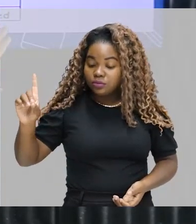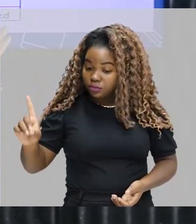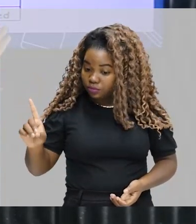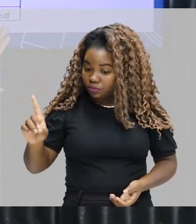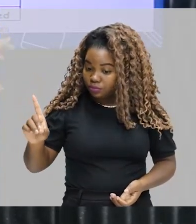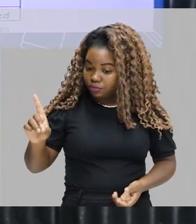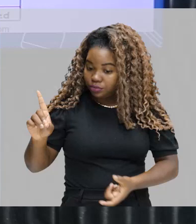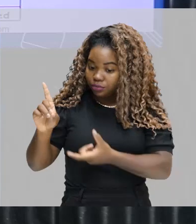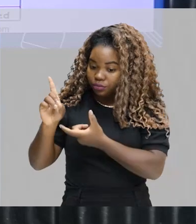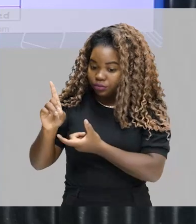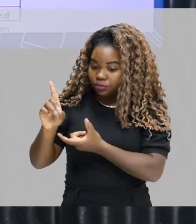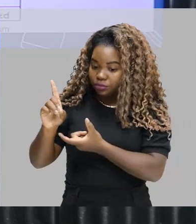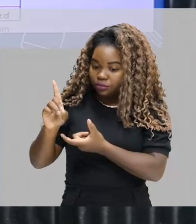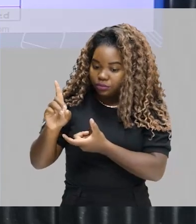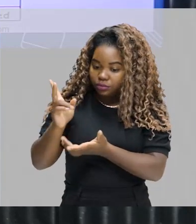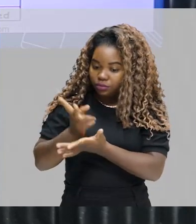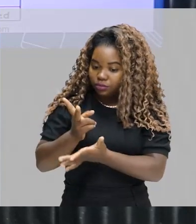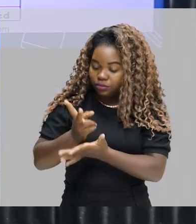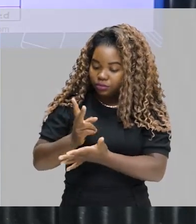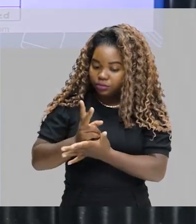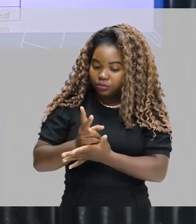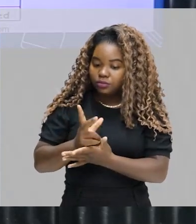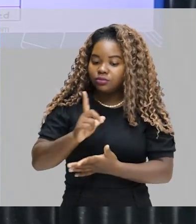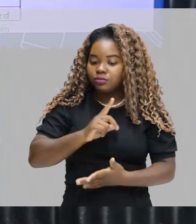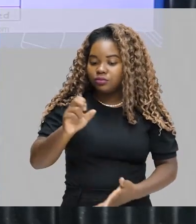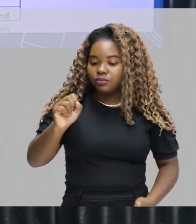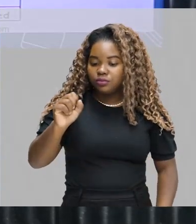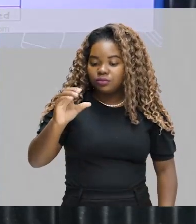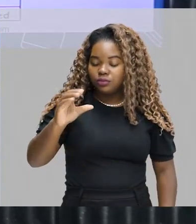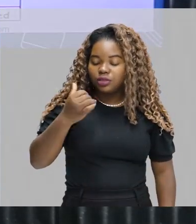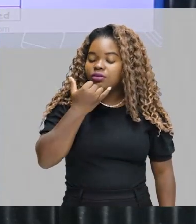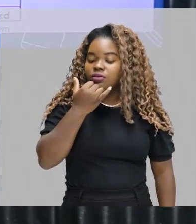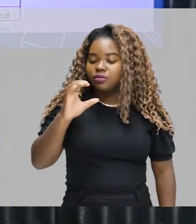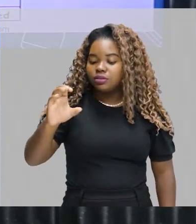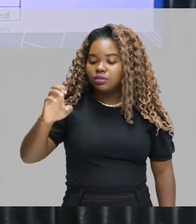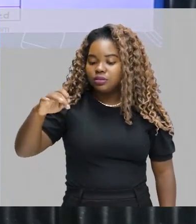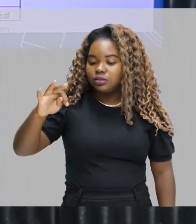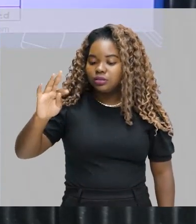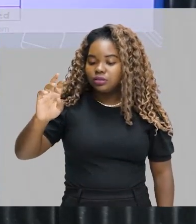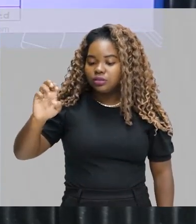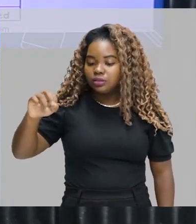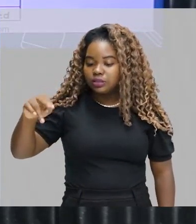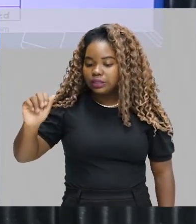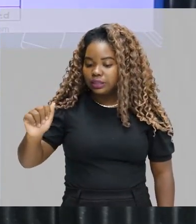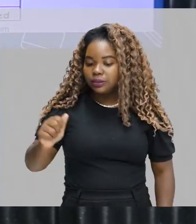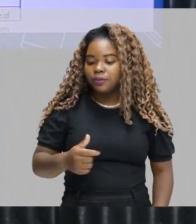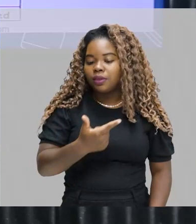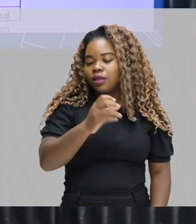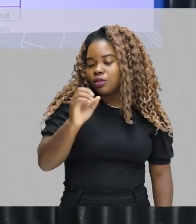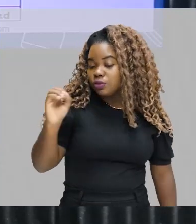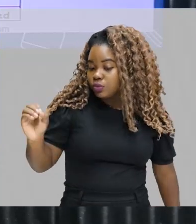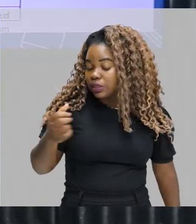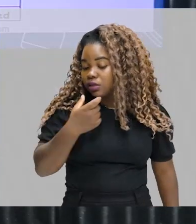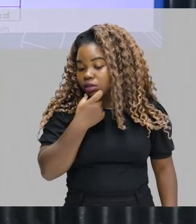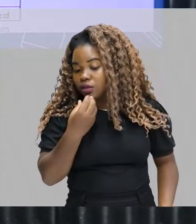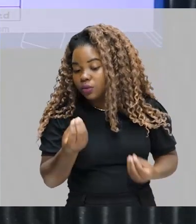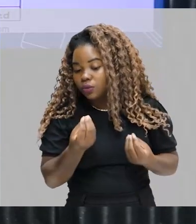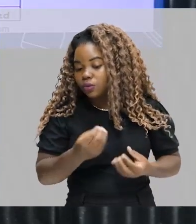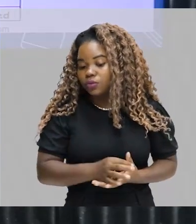você vai falar de centena, você usa essa palavra para se referir a 100, tá? Então, 200 em